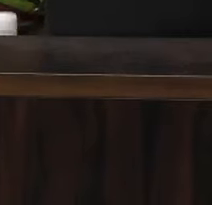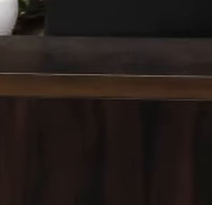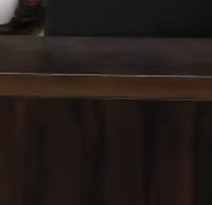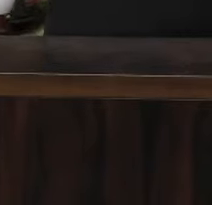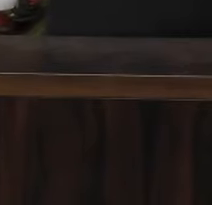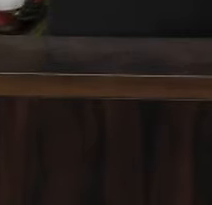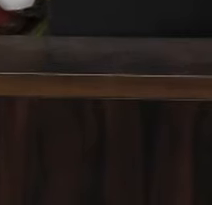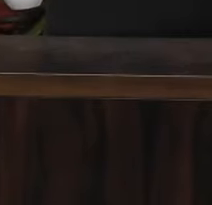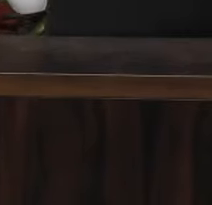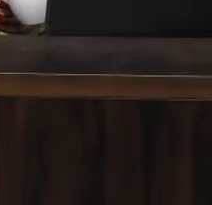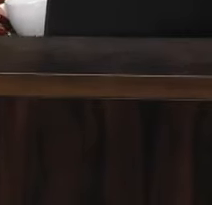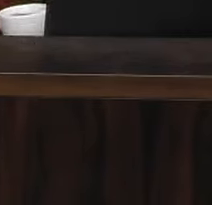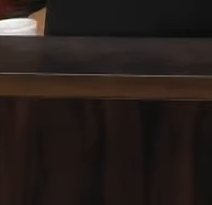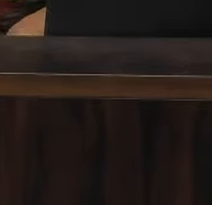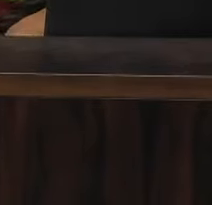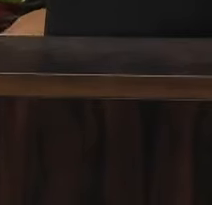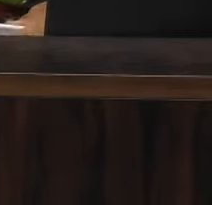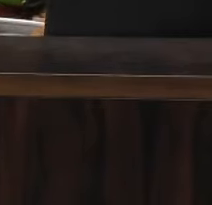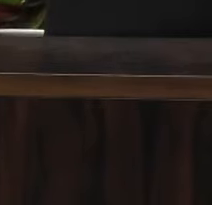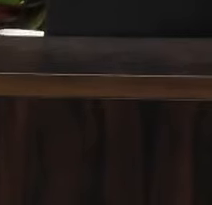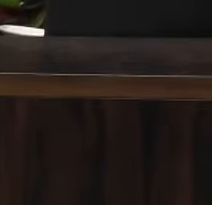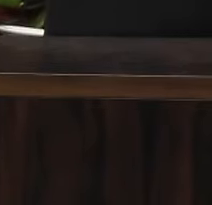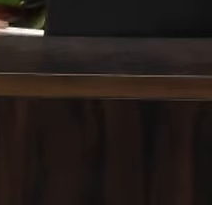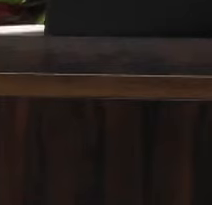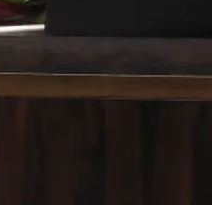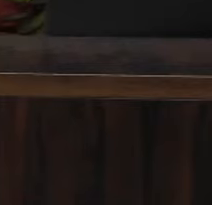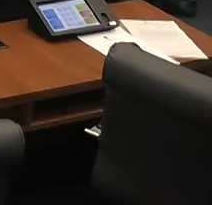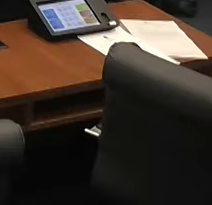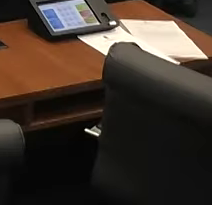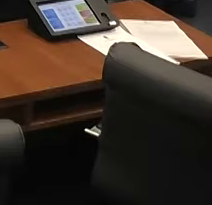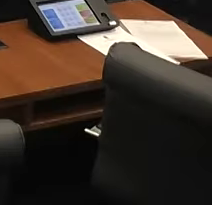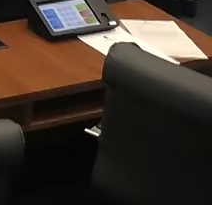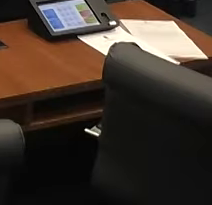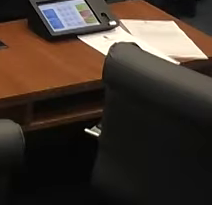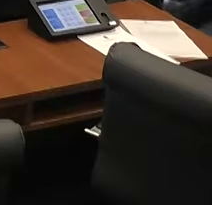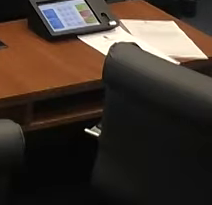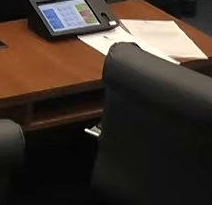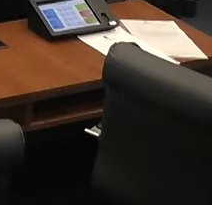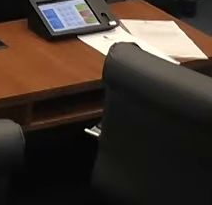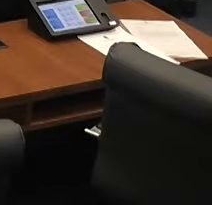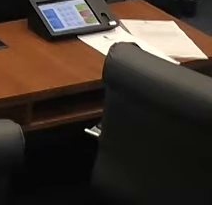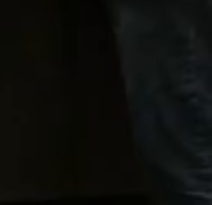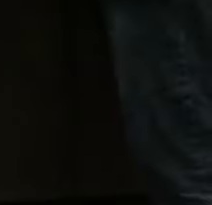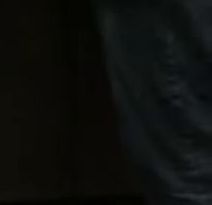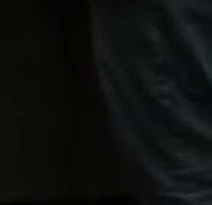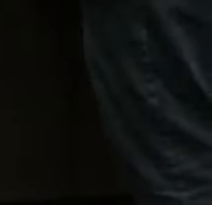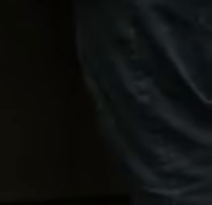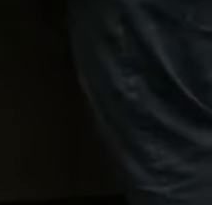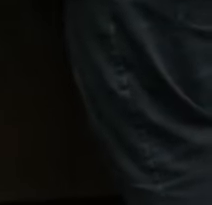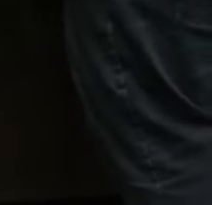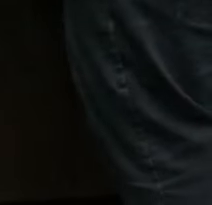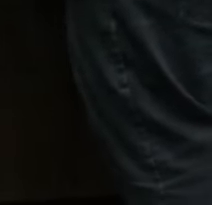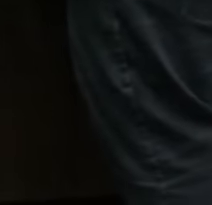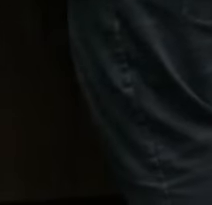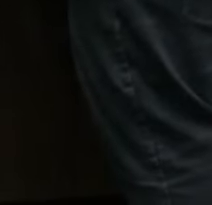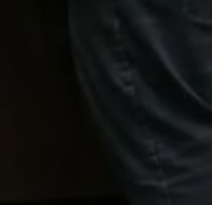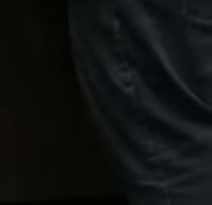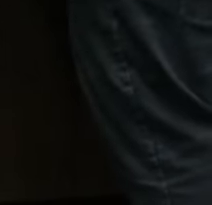grupo dos deputados e das deputadas. Eu acho que prossegue a leitura, por favor. Artigo 10º da Lei